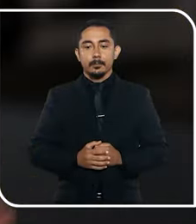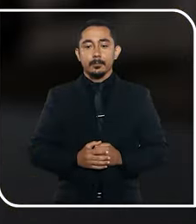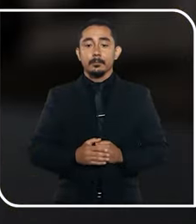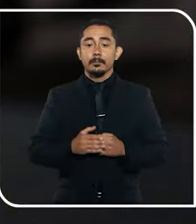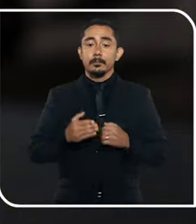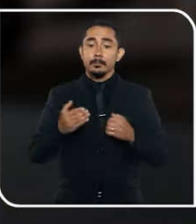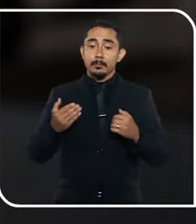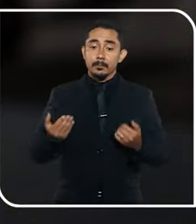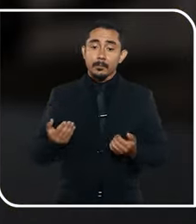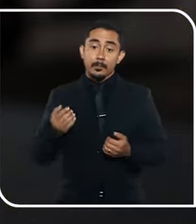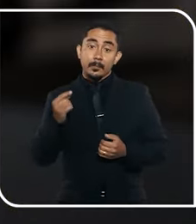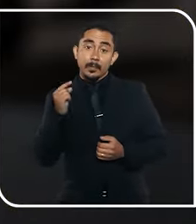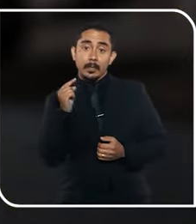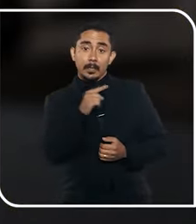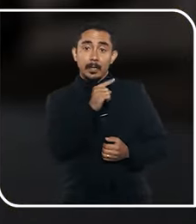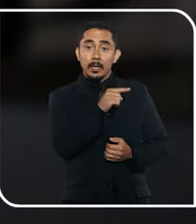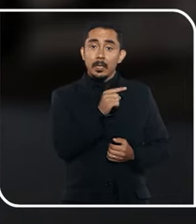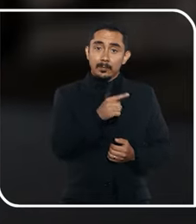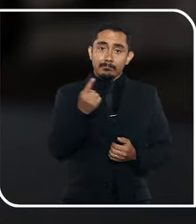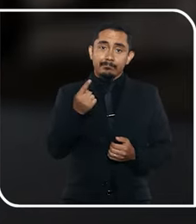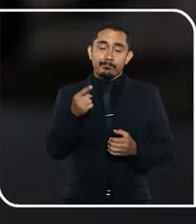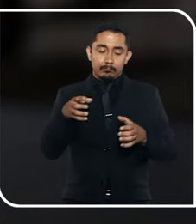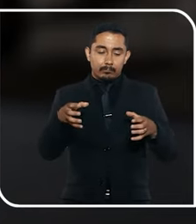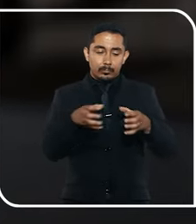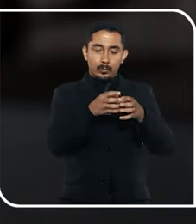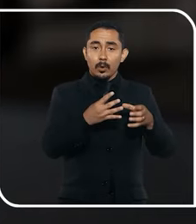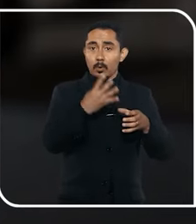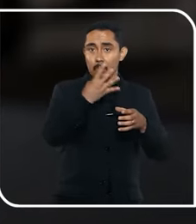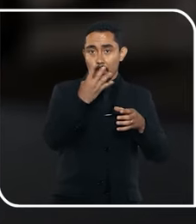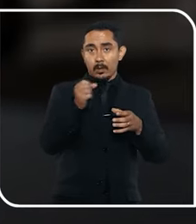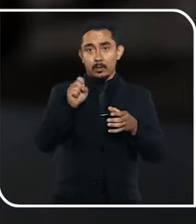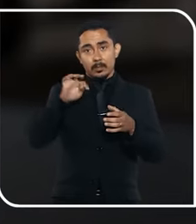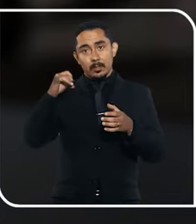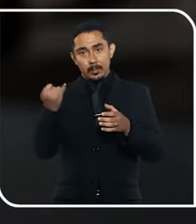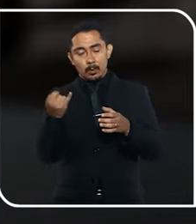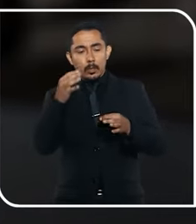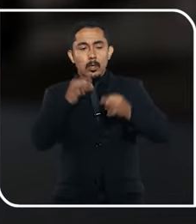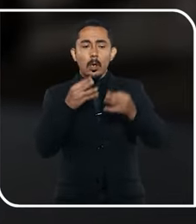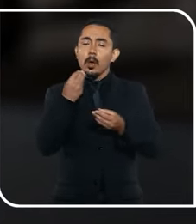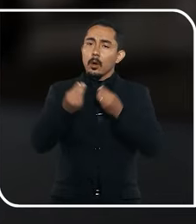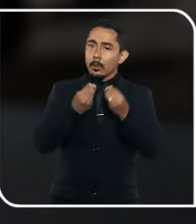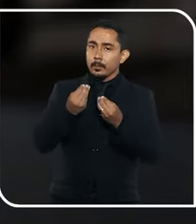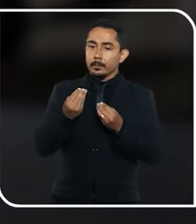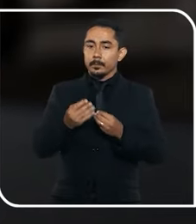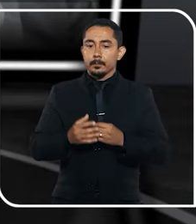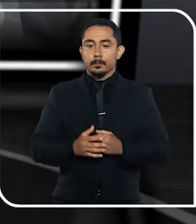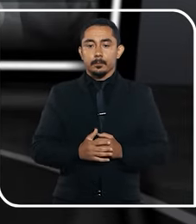Bem, aí o caso da Kimi foi parar na quarta turma do STJ. E como é que foi o julgamento?